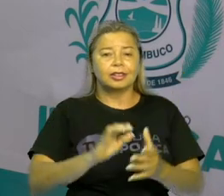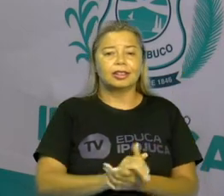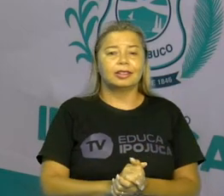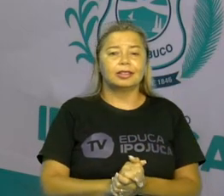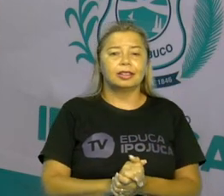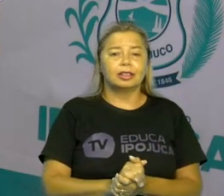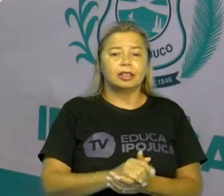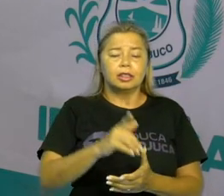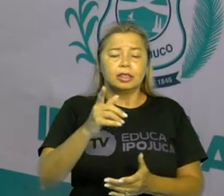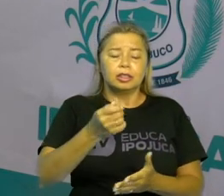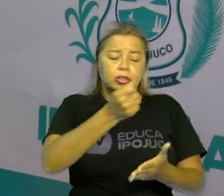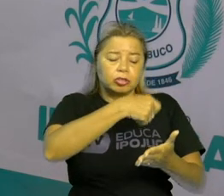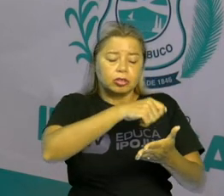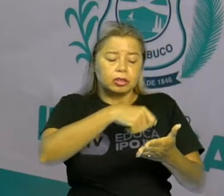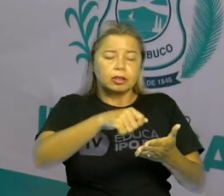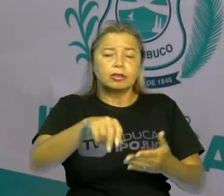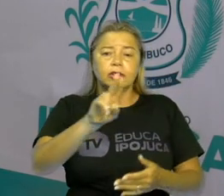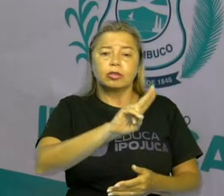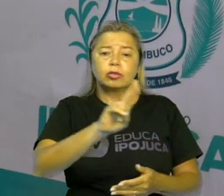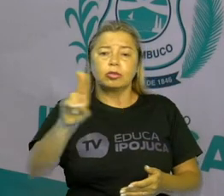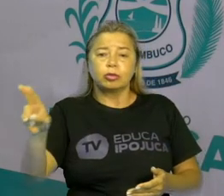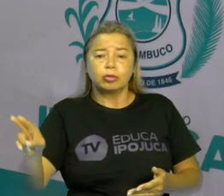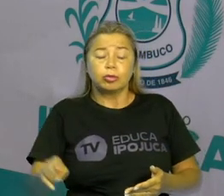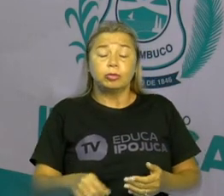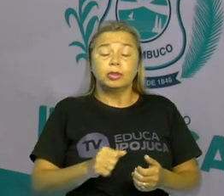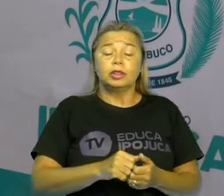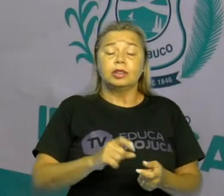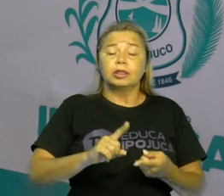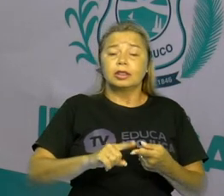colocar seu nome completo e a sua escola,